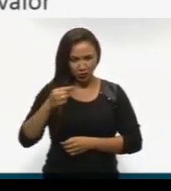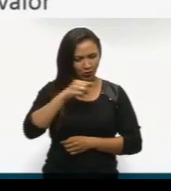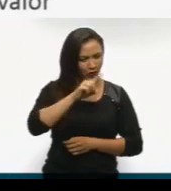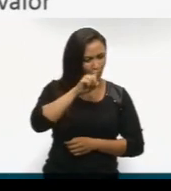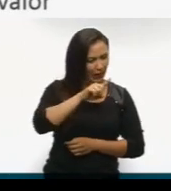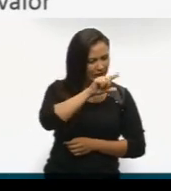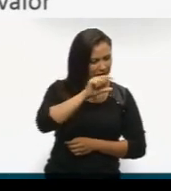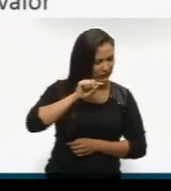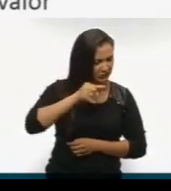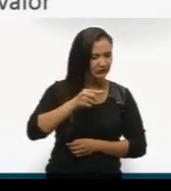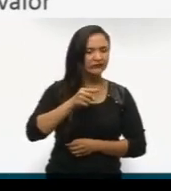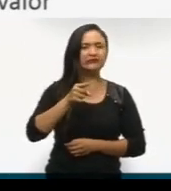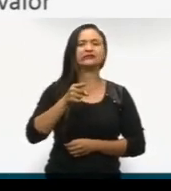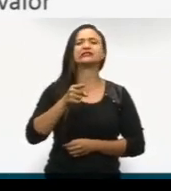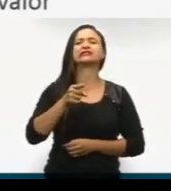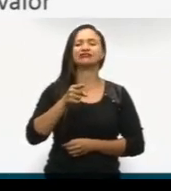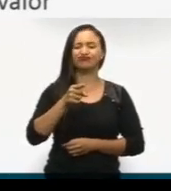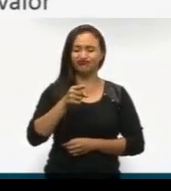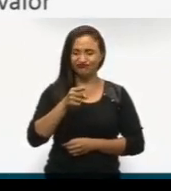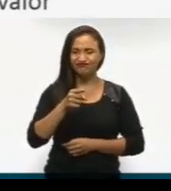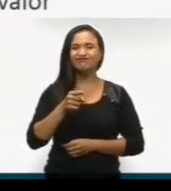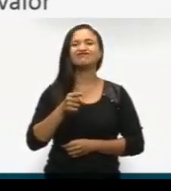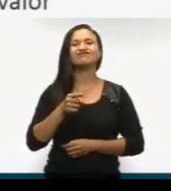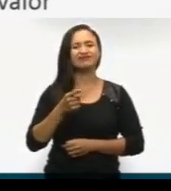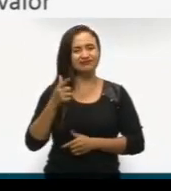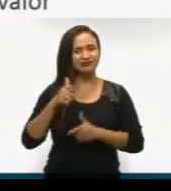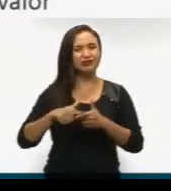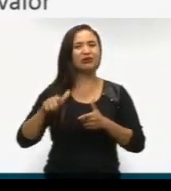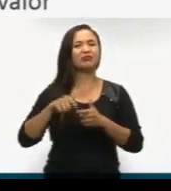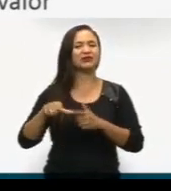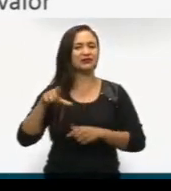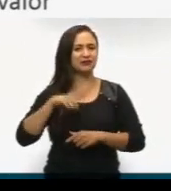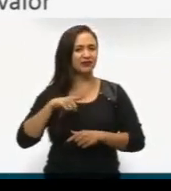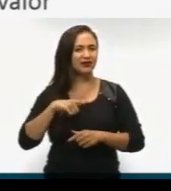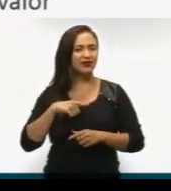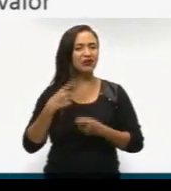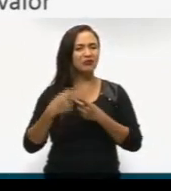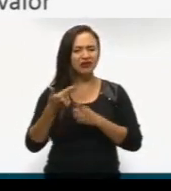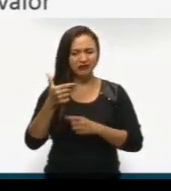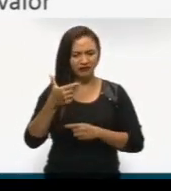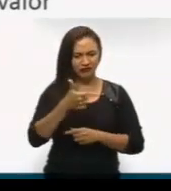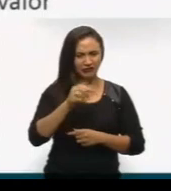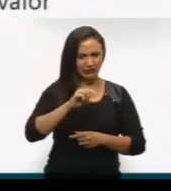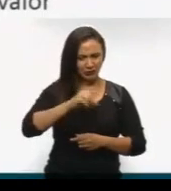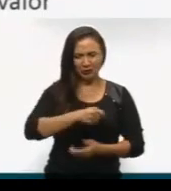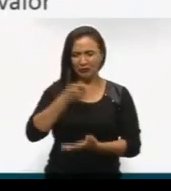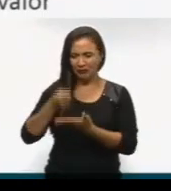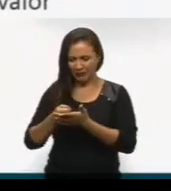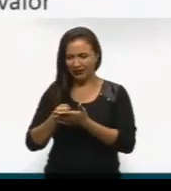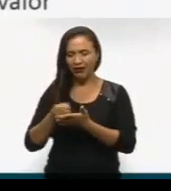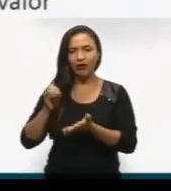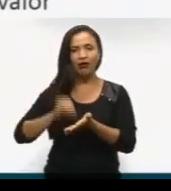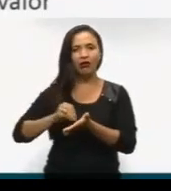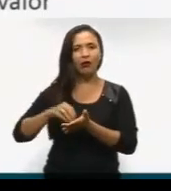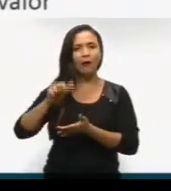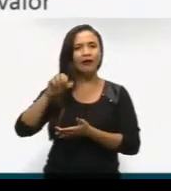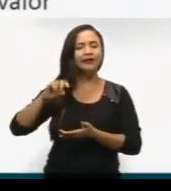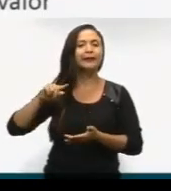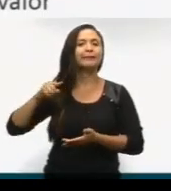seu contratante, ele vai te pagar 20 e o restante, né? Então, é aí que surgem